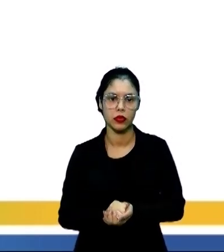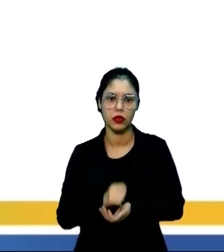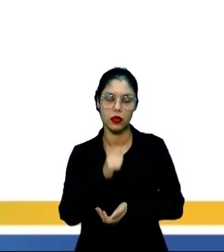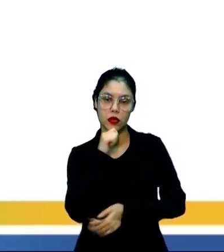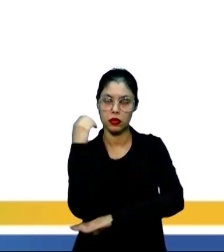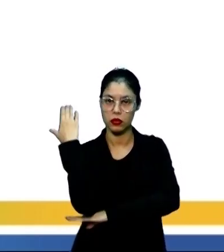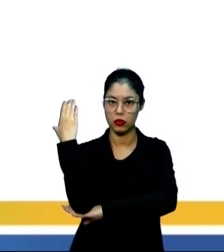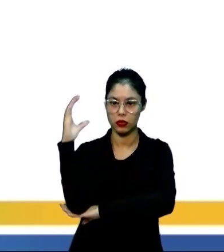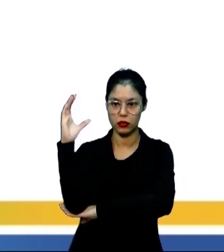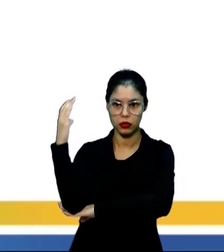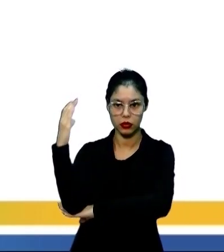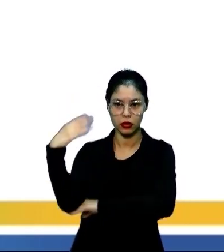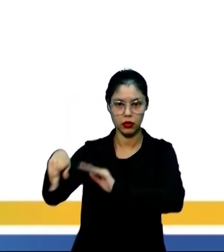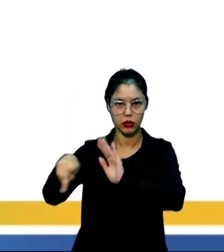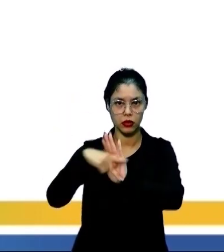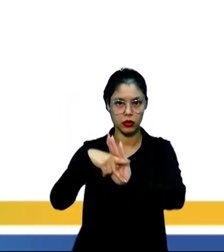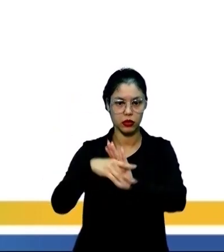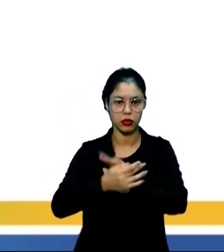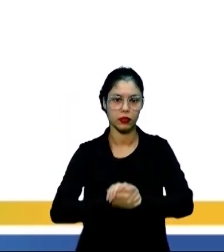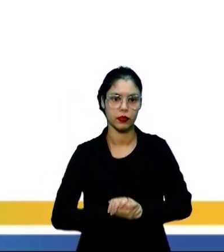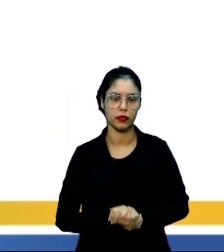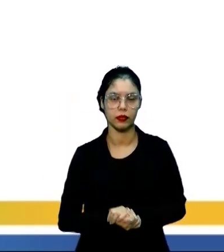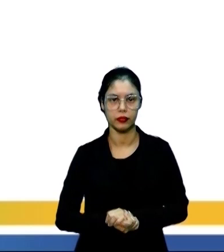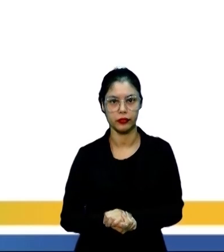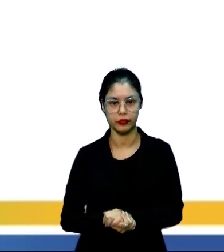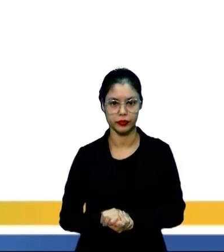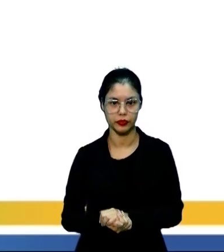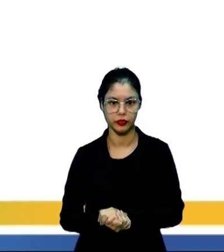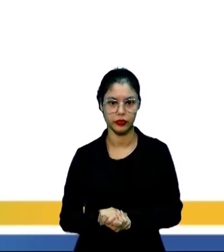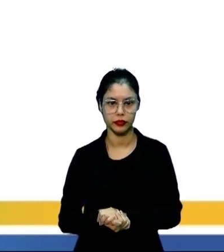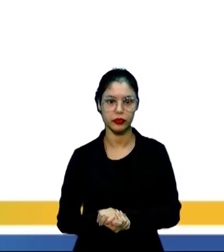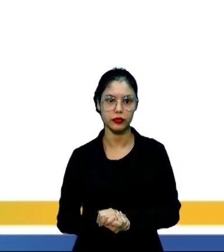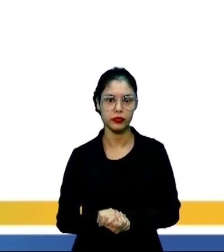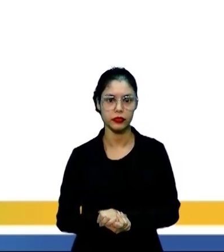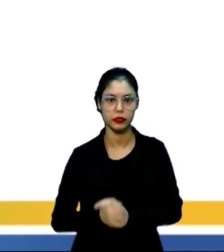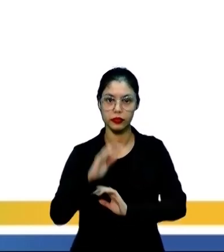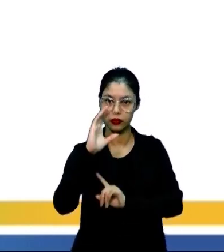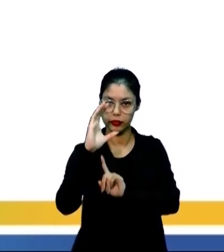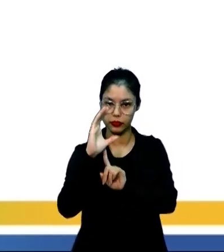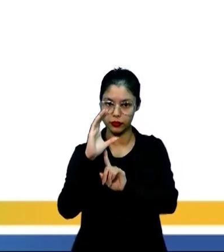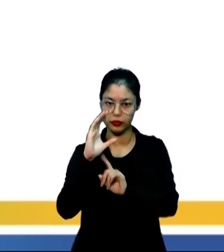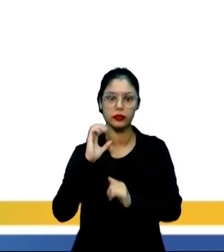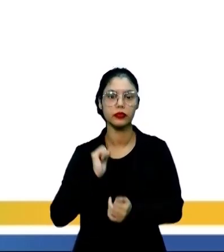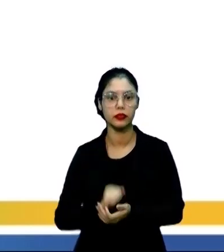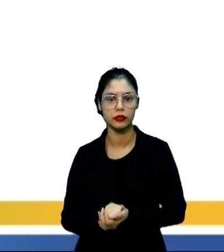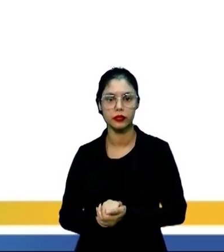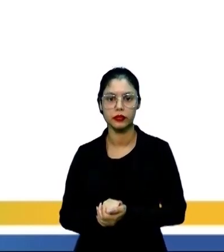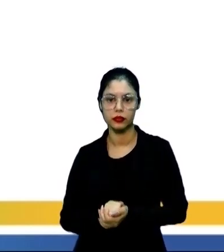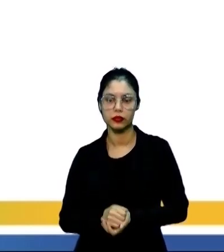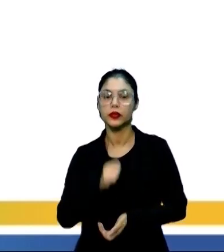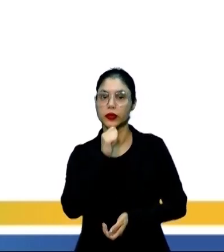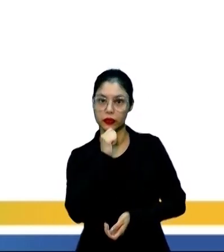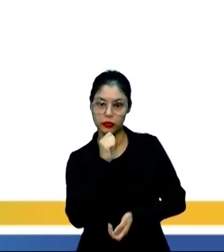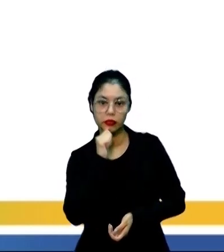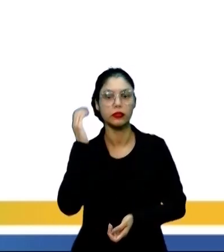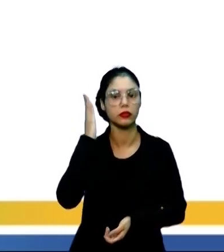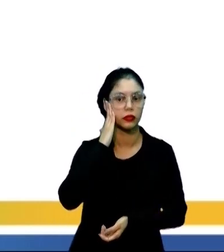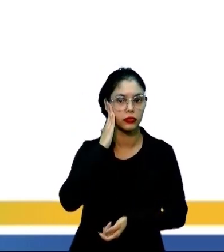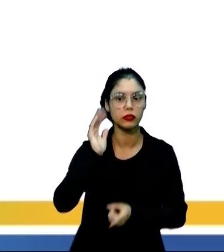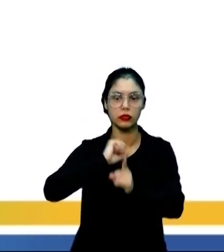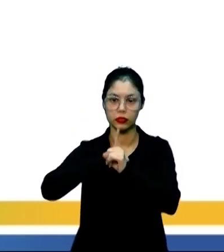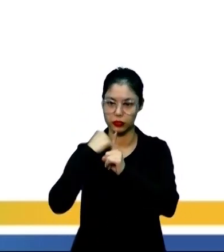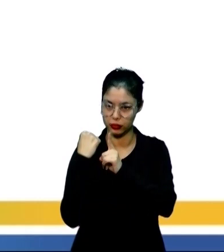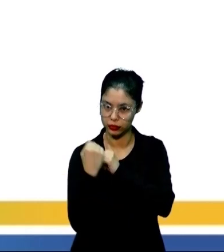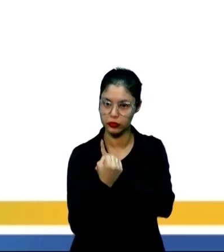situação histórica para tornar-se uma ciência. Letra C, o marxismo compreende